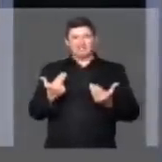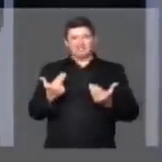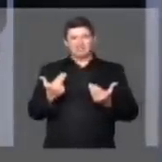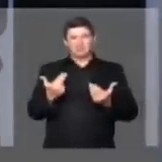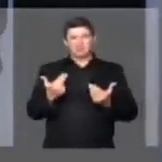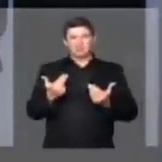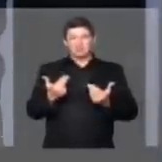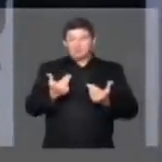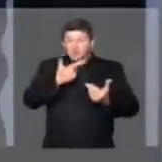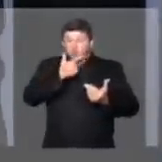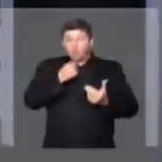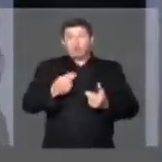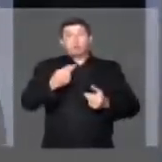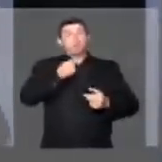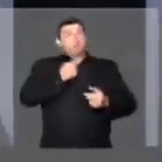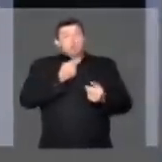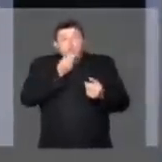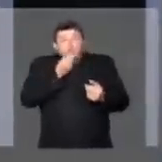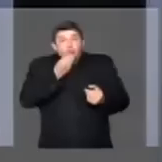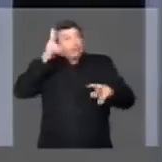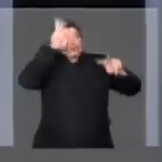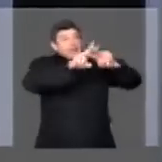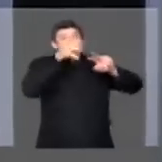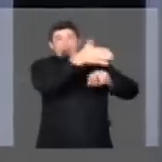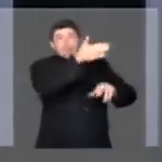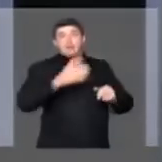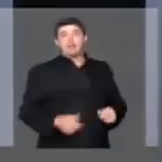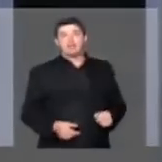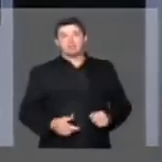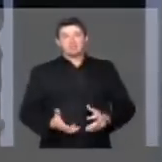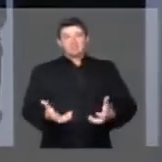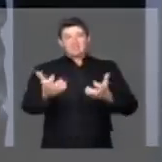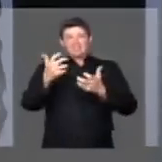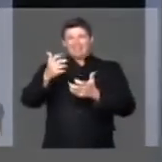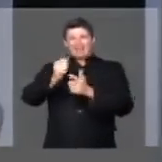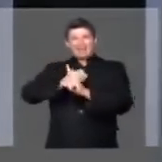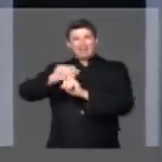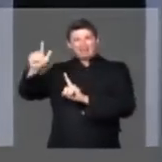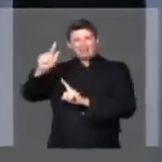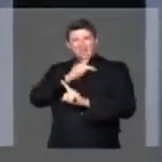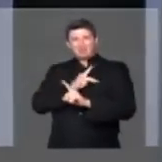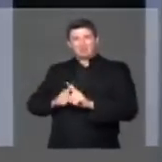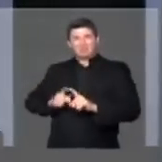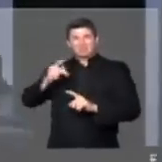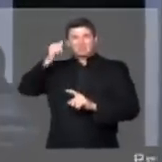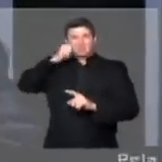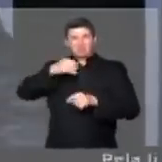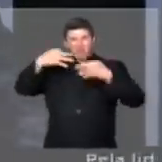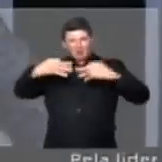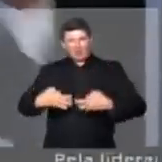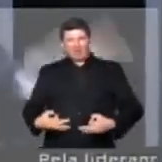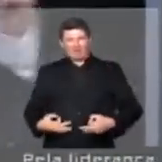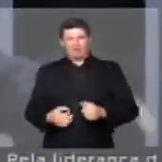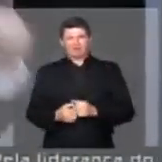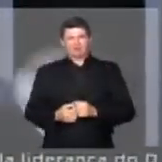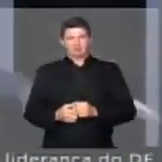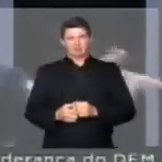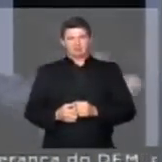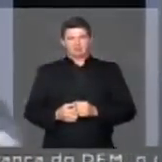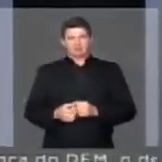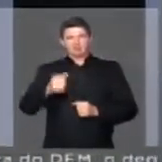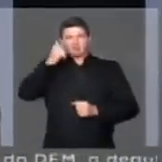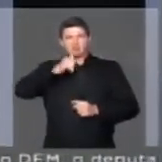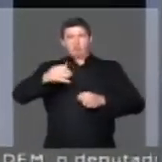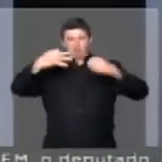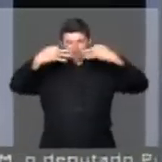um homem que devia estar na cadeia, quer tirar o mandato de uma mulher honrada, de uma mulher